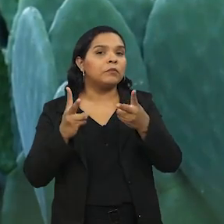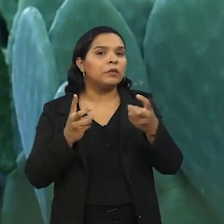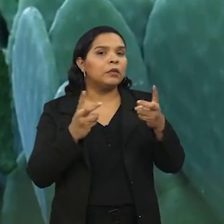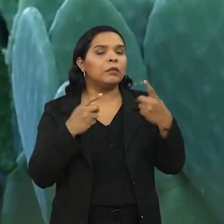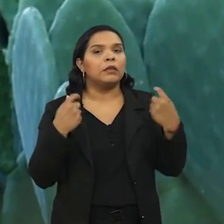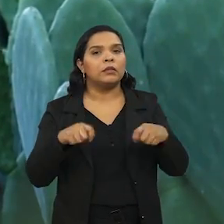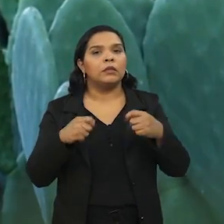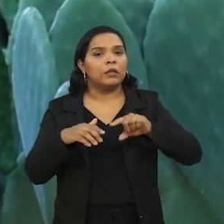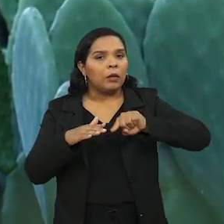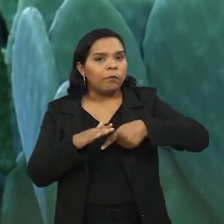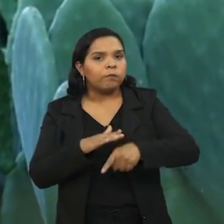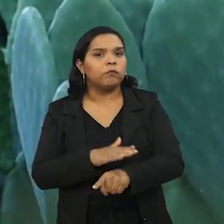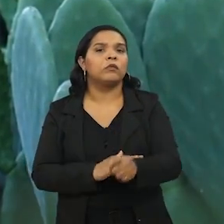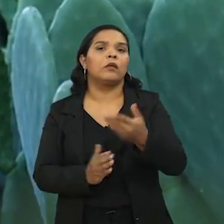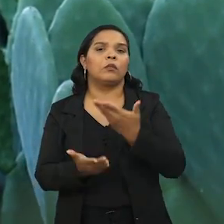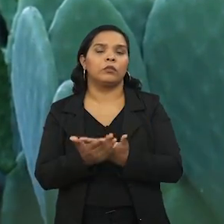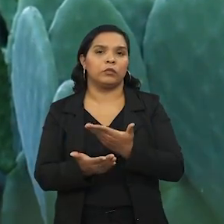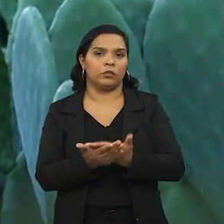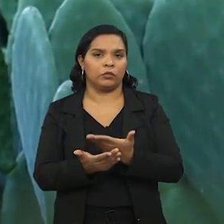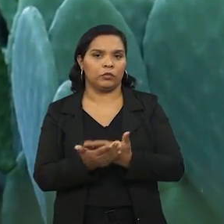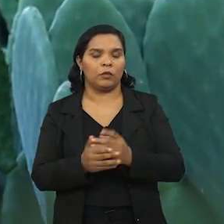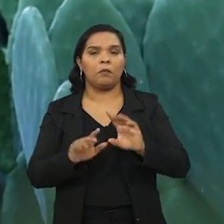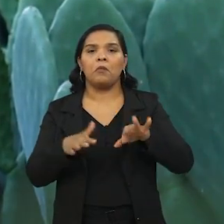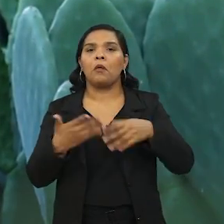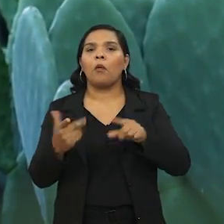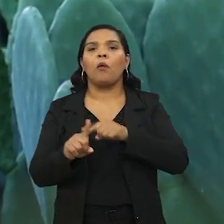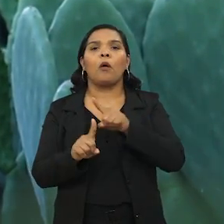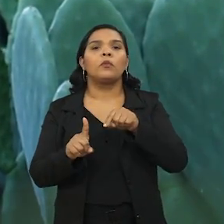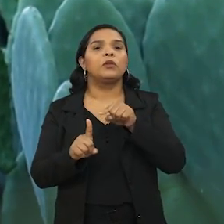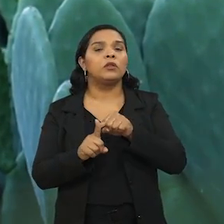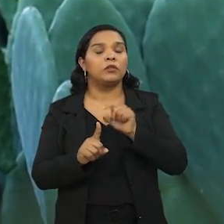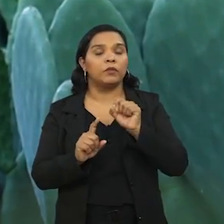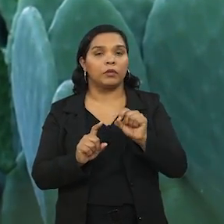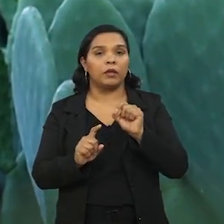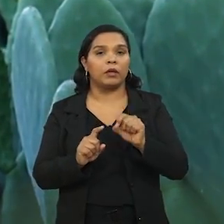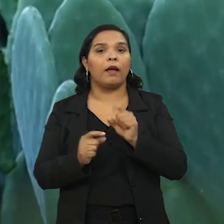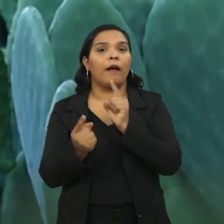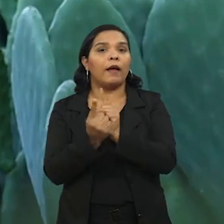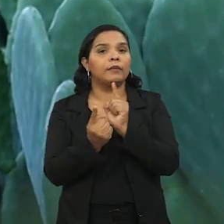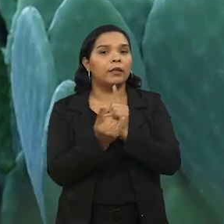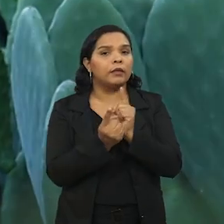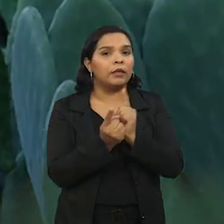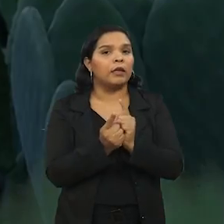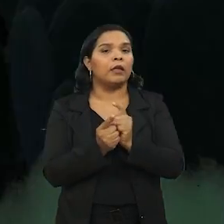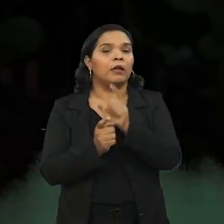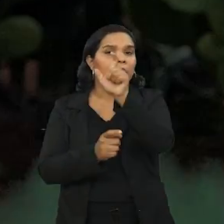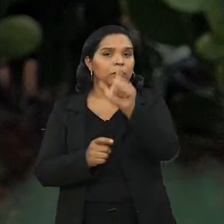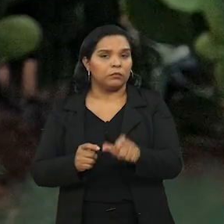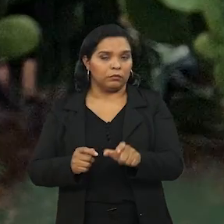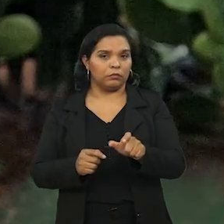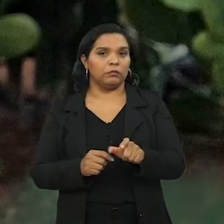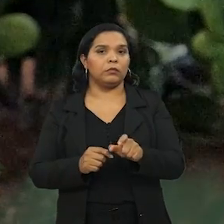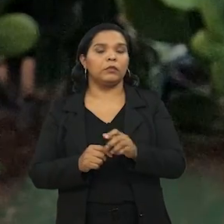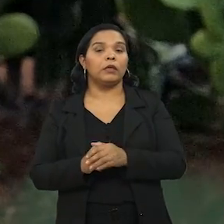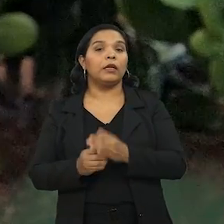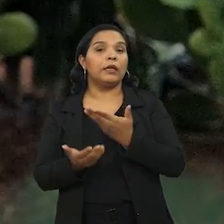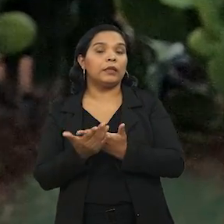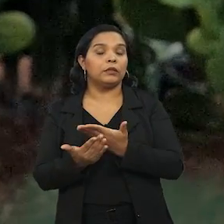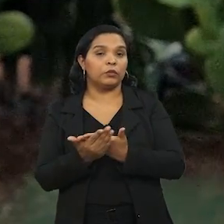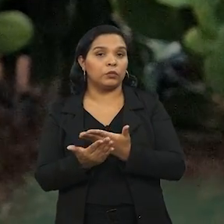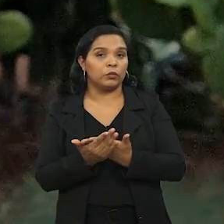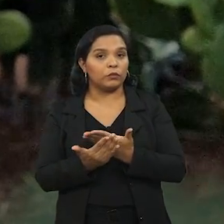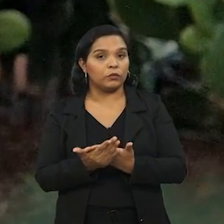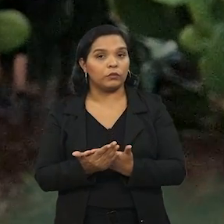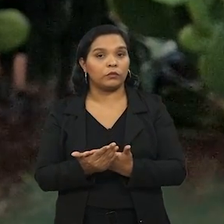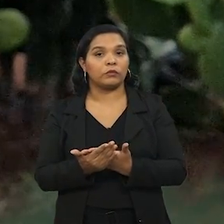verifica a necessidade de aprofundar esses estudos. Mas qual é o objetivo disso aqui? É atender ao produtor. Esse estudo, por